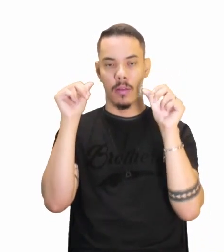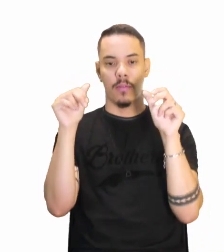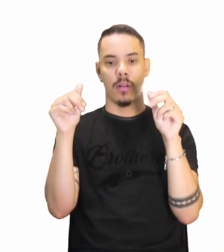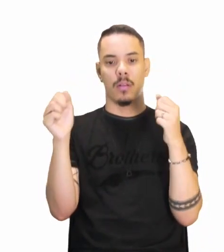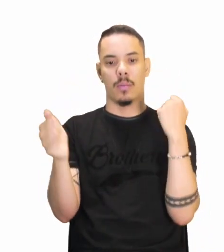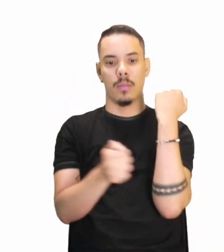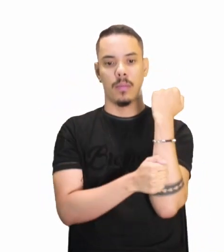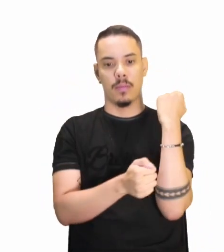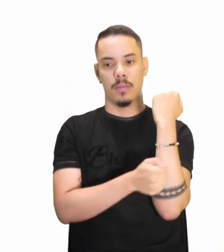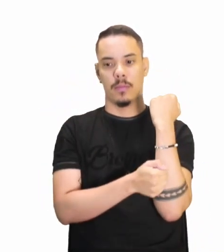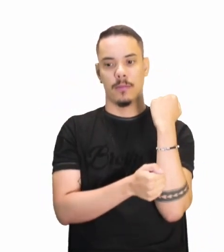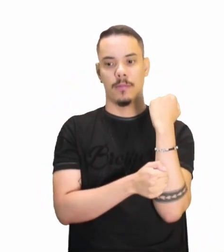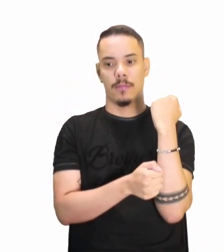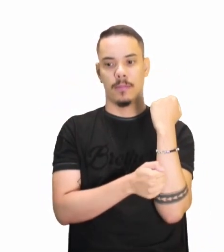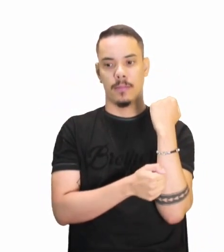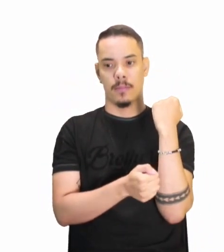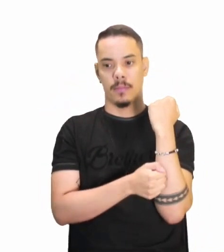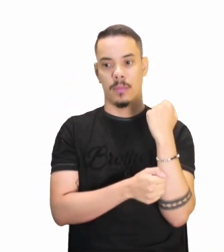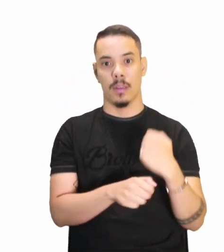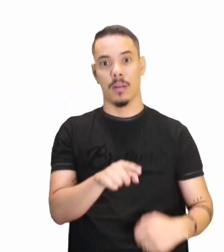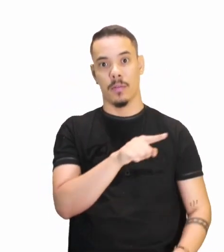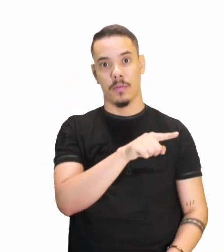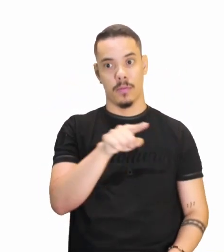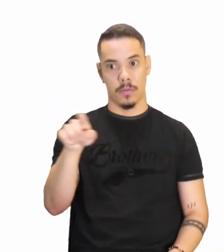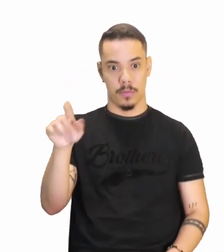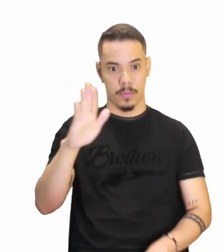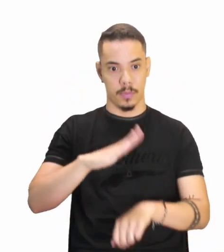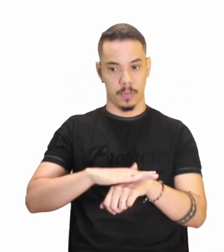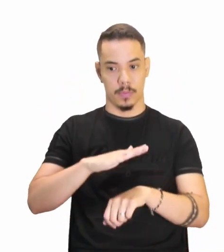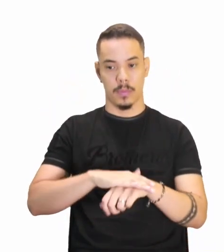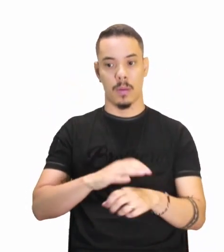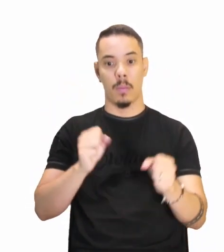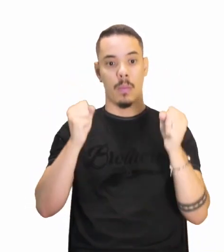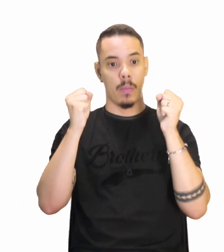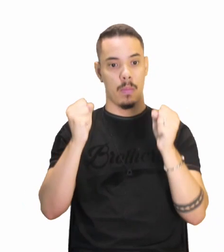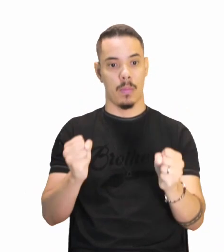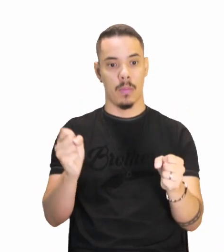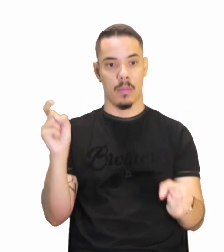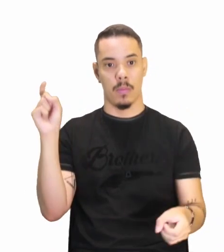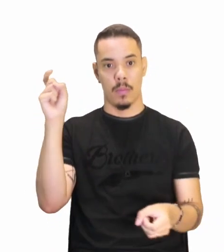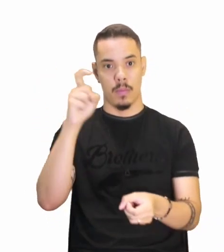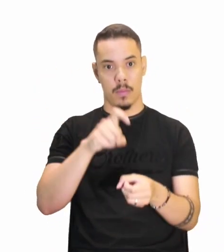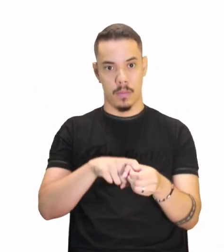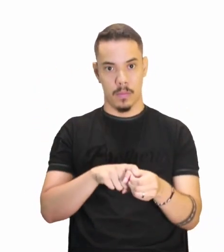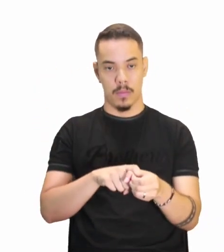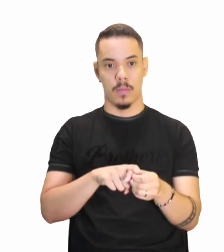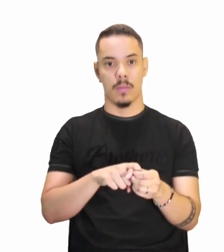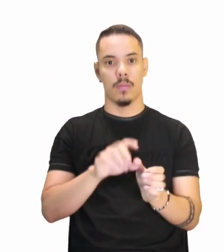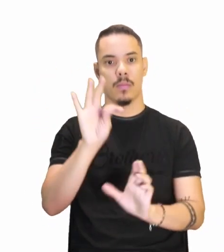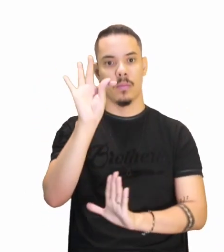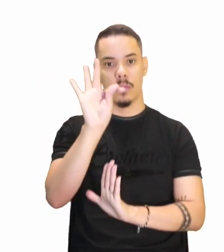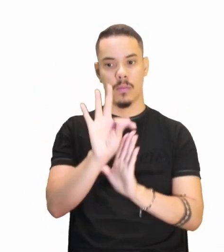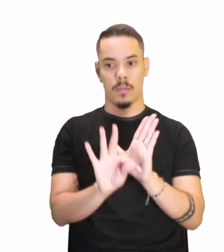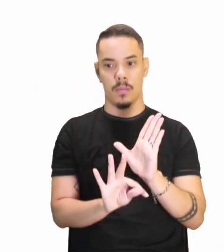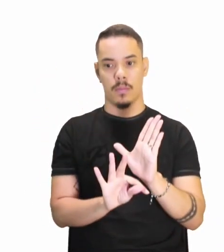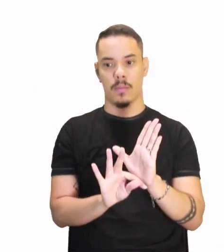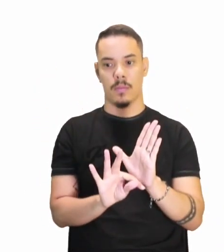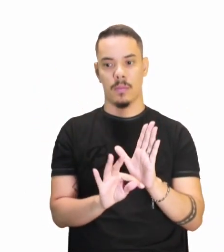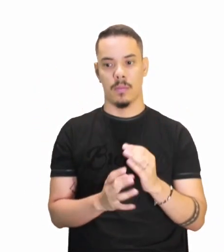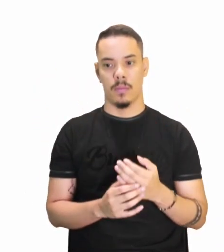de madeira você amadinho você pode retomar né lá a leitura